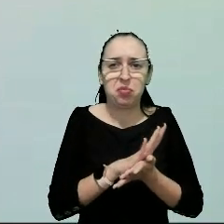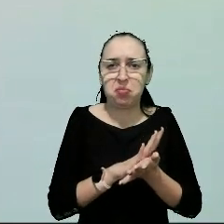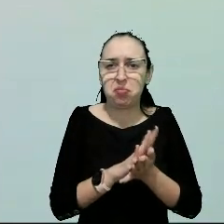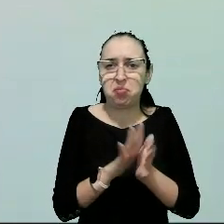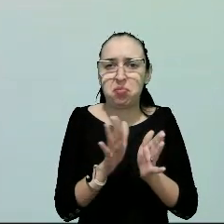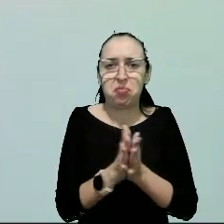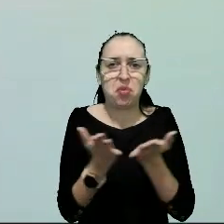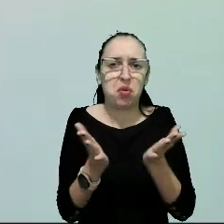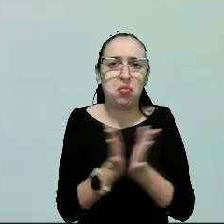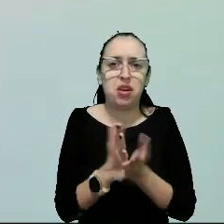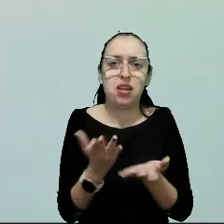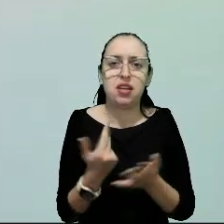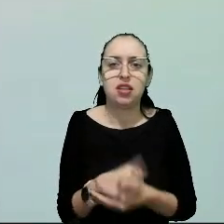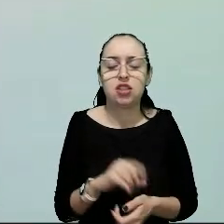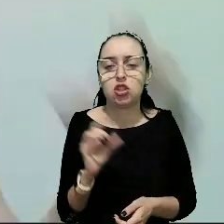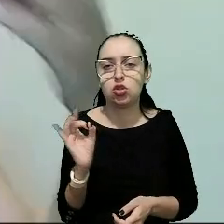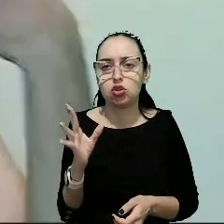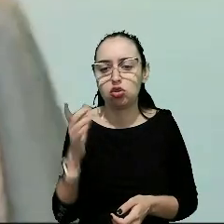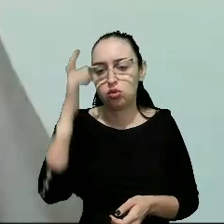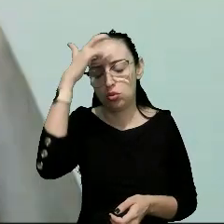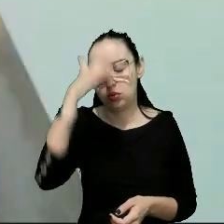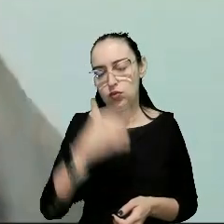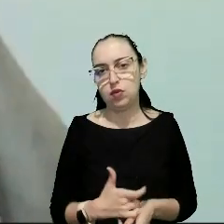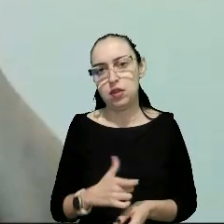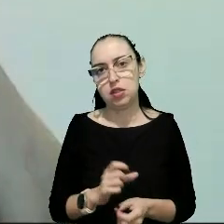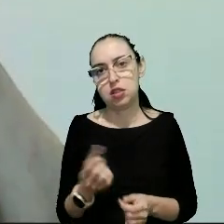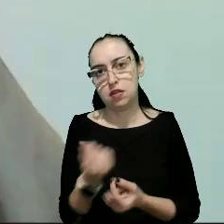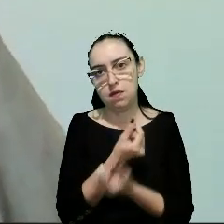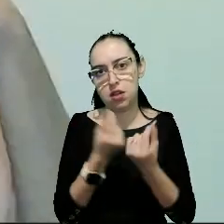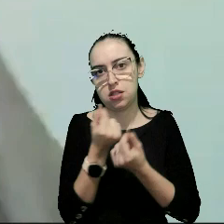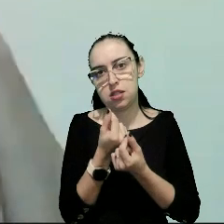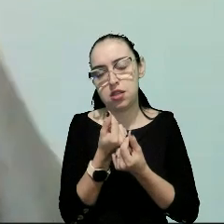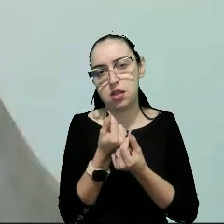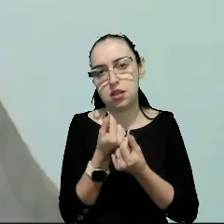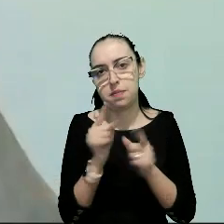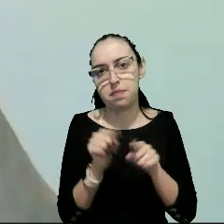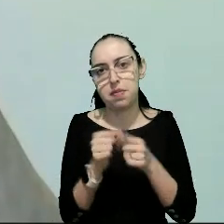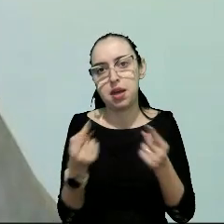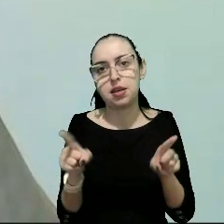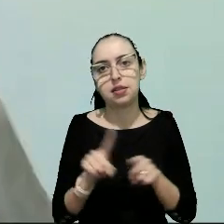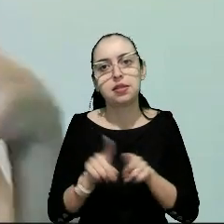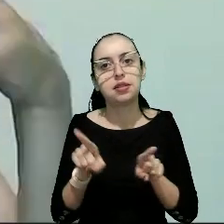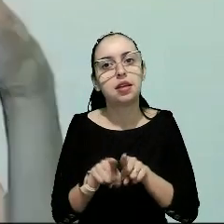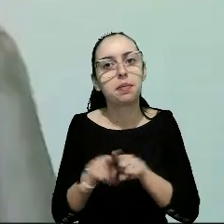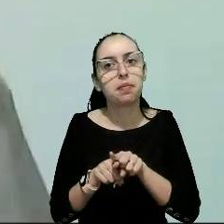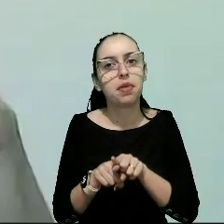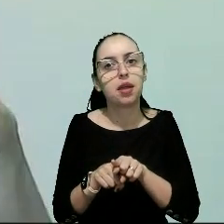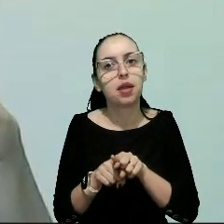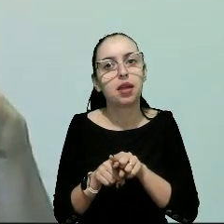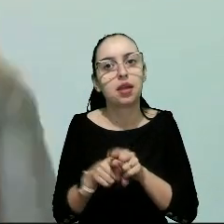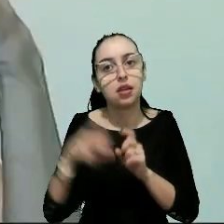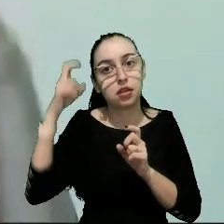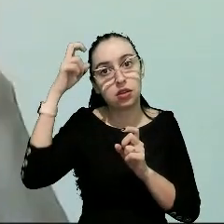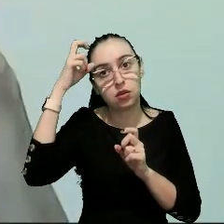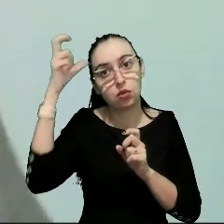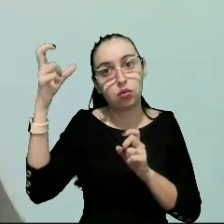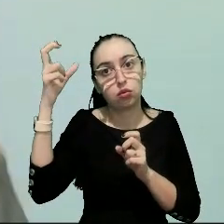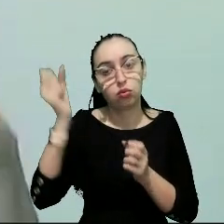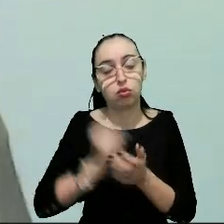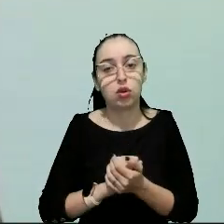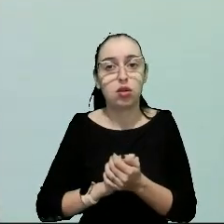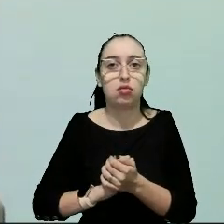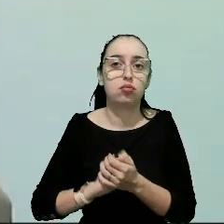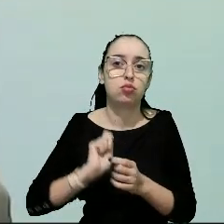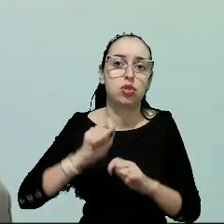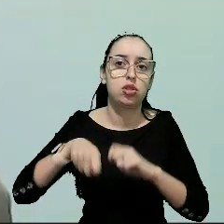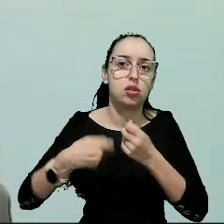miséria, não só física e financeira, mas também cultural